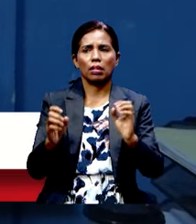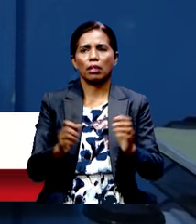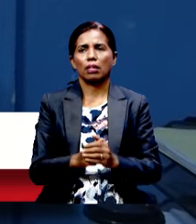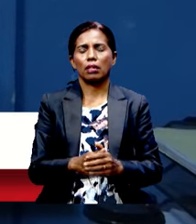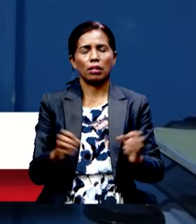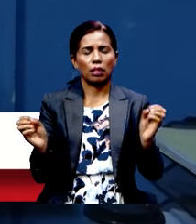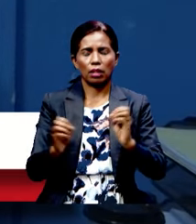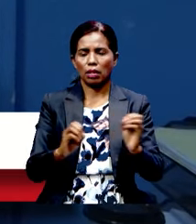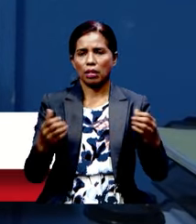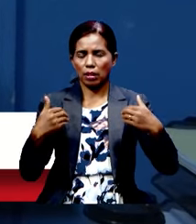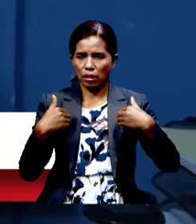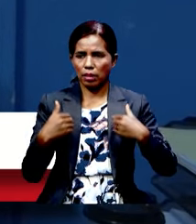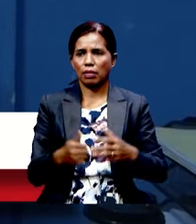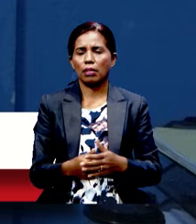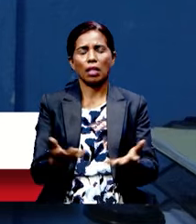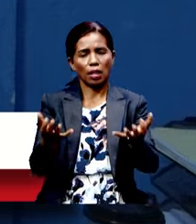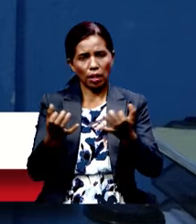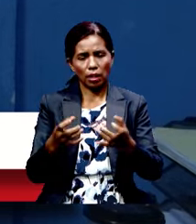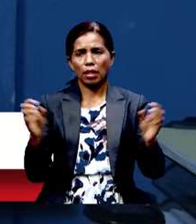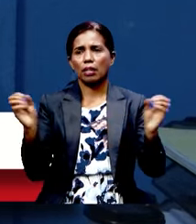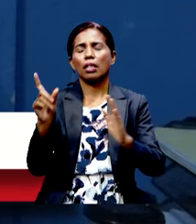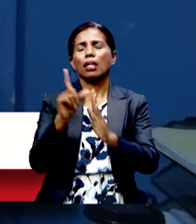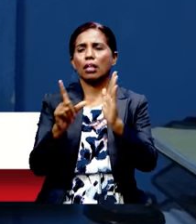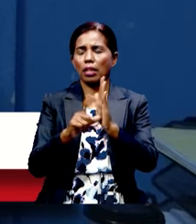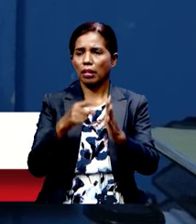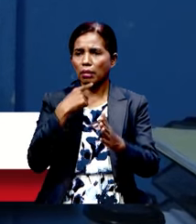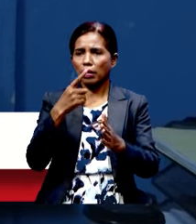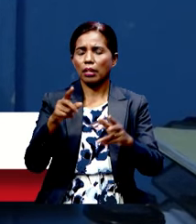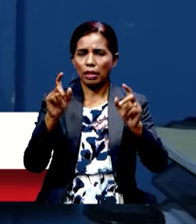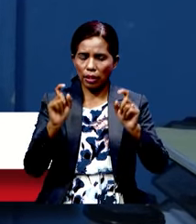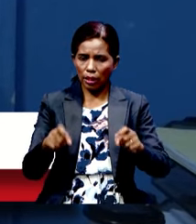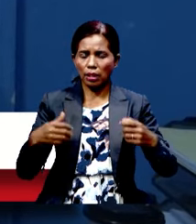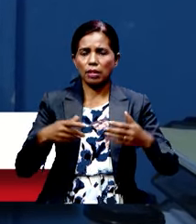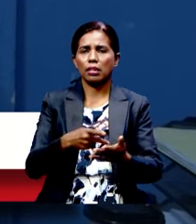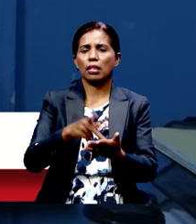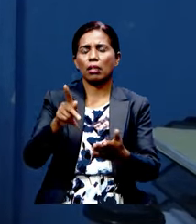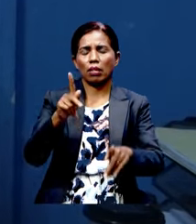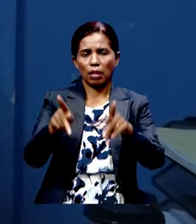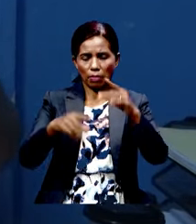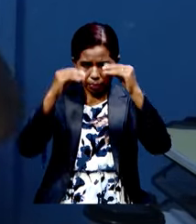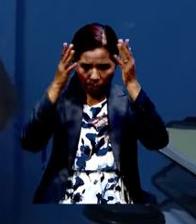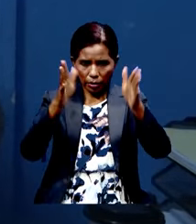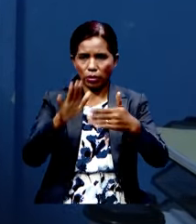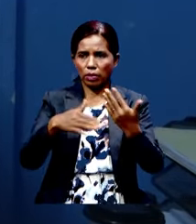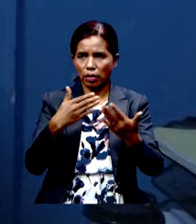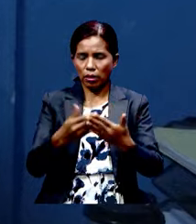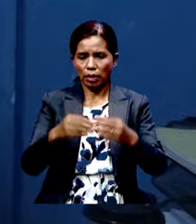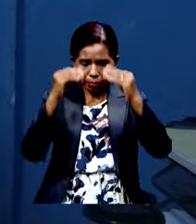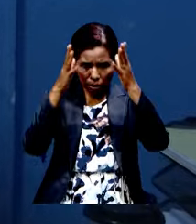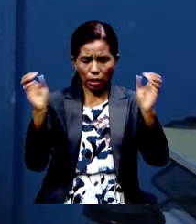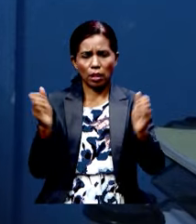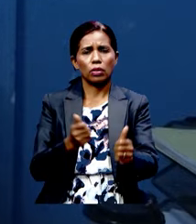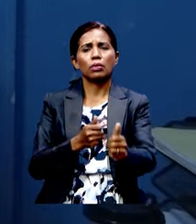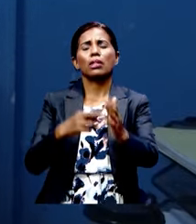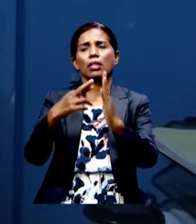Lai mora. Nebe, akar lakoi, ilidi mo sakere tang kata kerteng ki indi minija, profesor Sira. Nebe, profesor Sira nemo la prensa criteria, indi